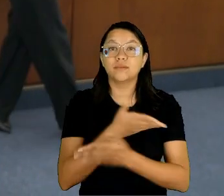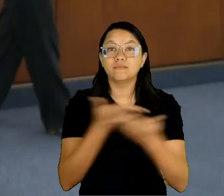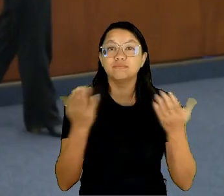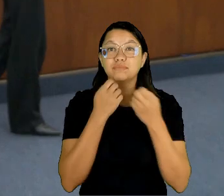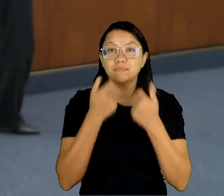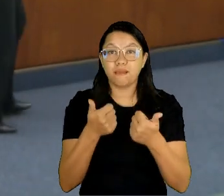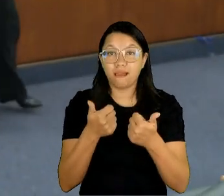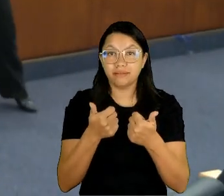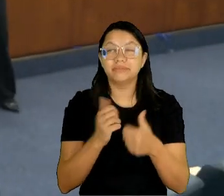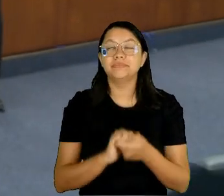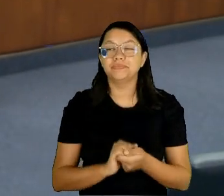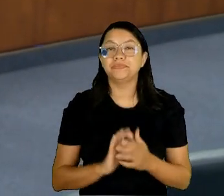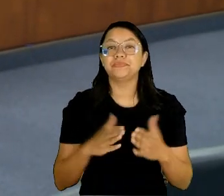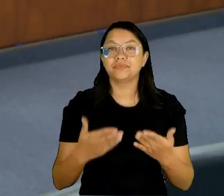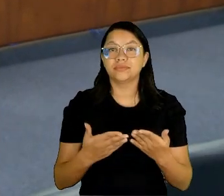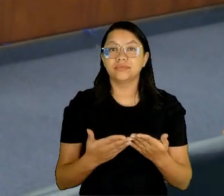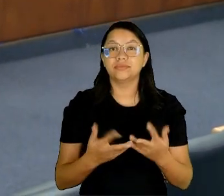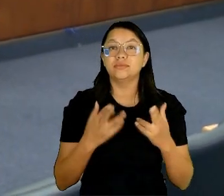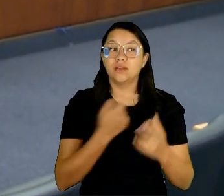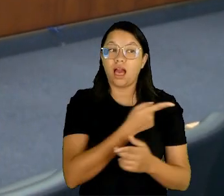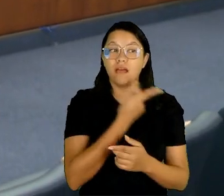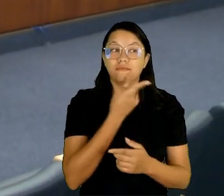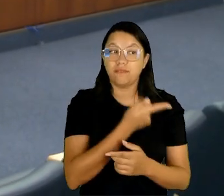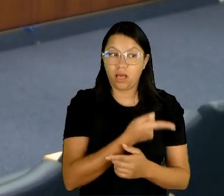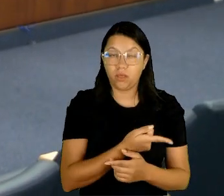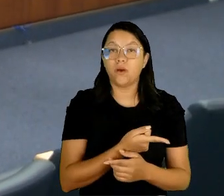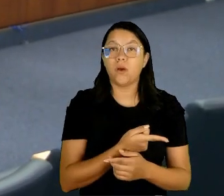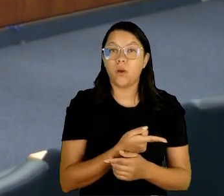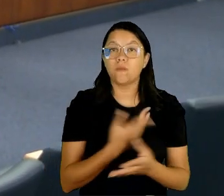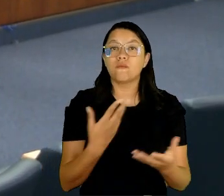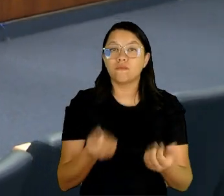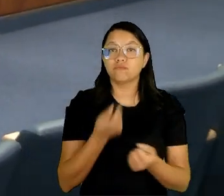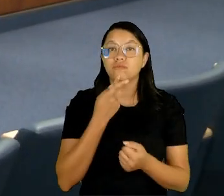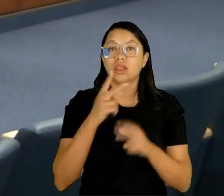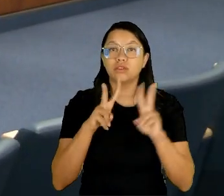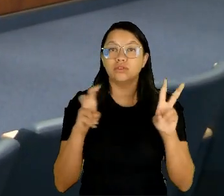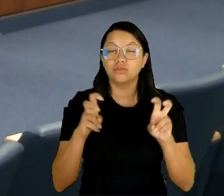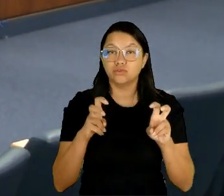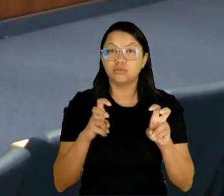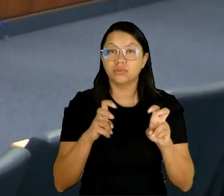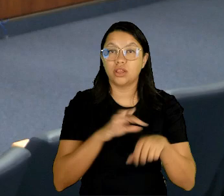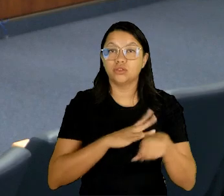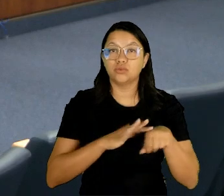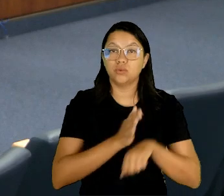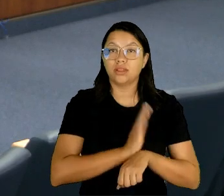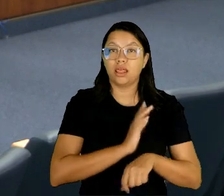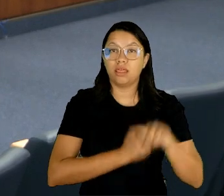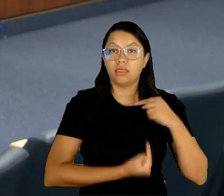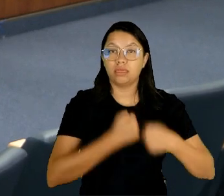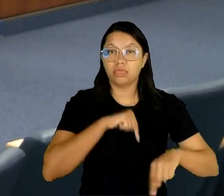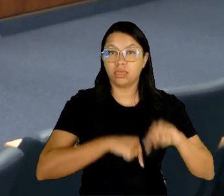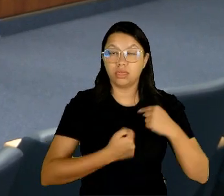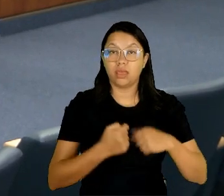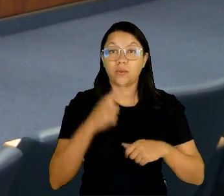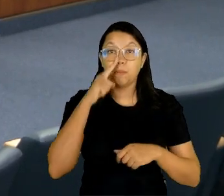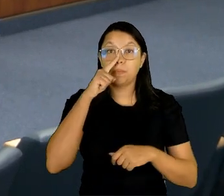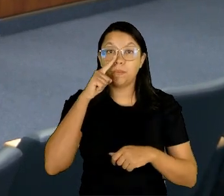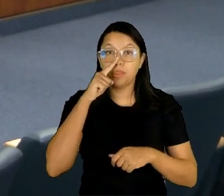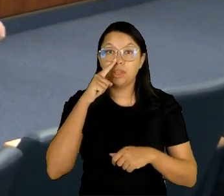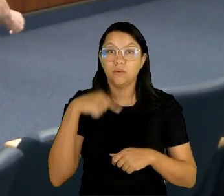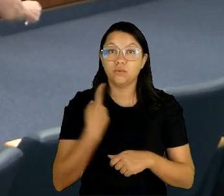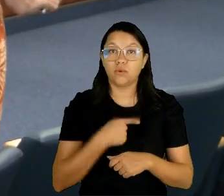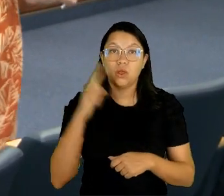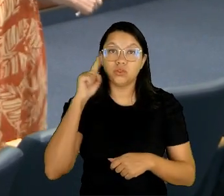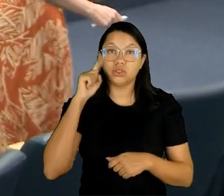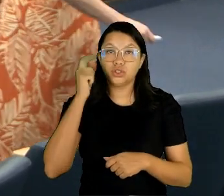Boa tarde, gente, tudo bem? Então, como a doutora Rodeli falou, a gente vai conversar um pouquinho sobre as doenças cardiovasculares e o risco da doença cardiovascular no